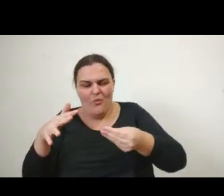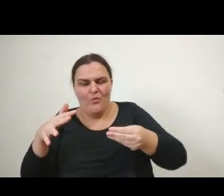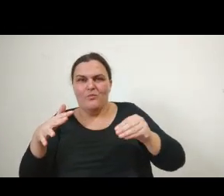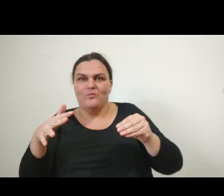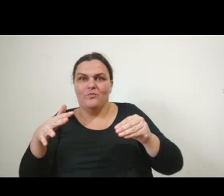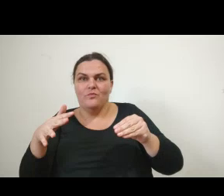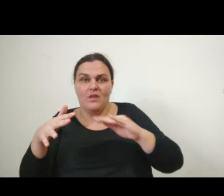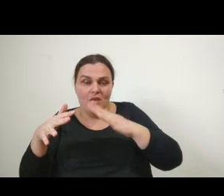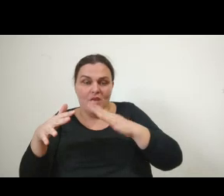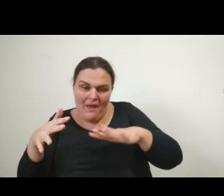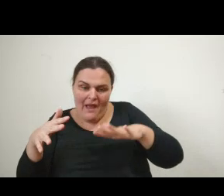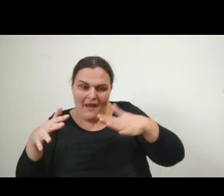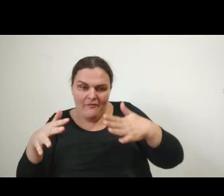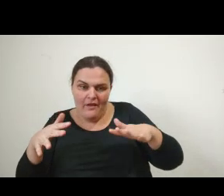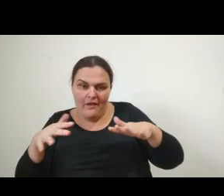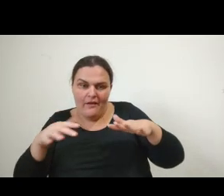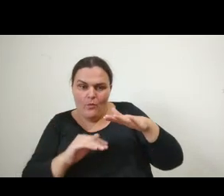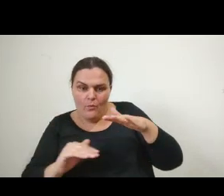em aquecimento global.